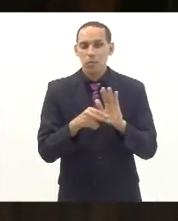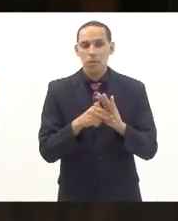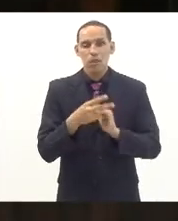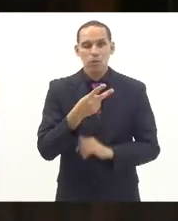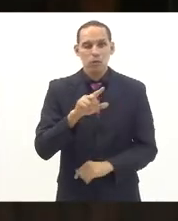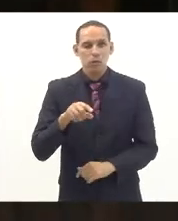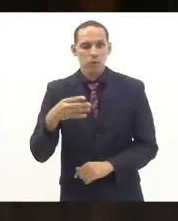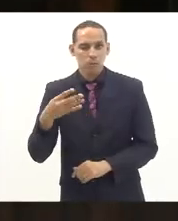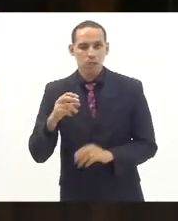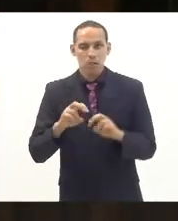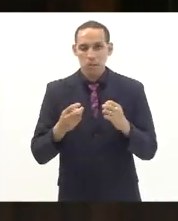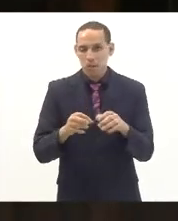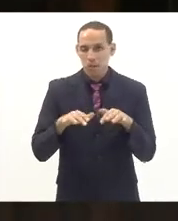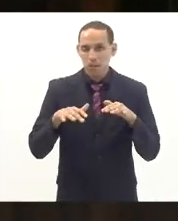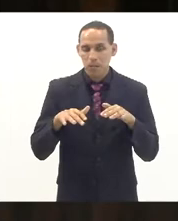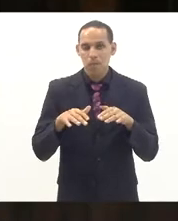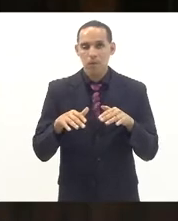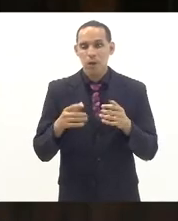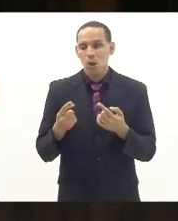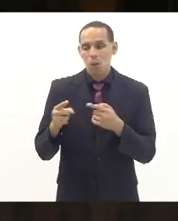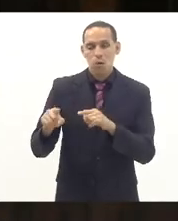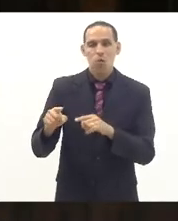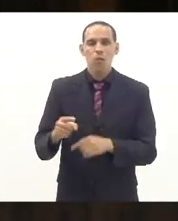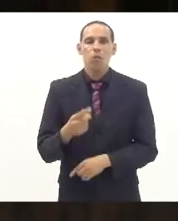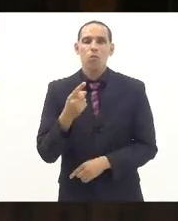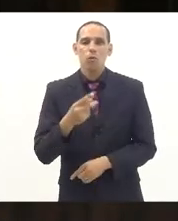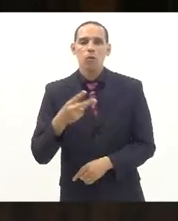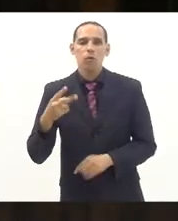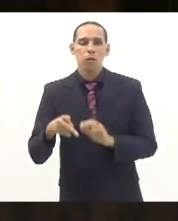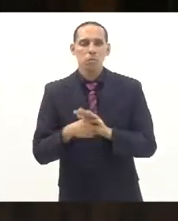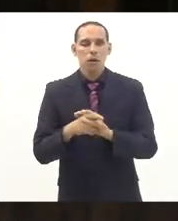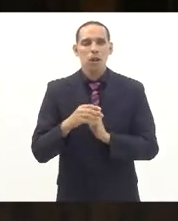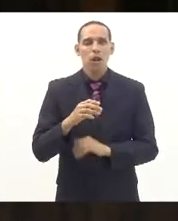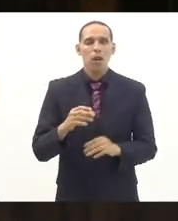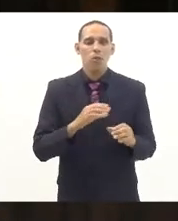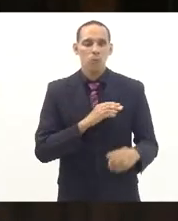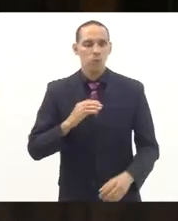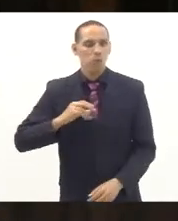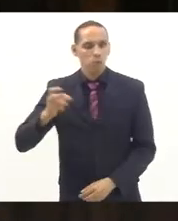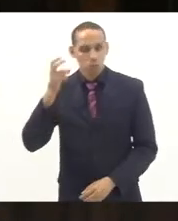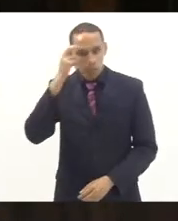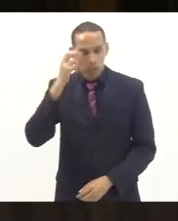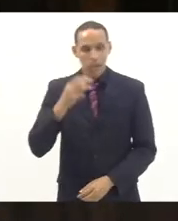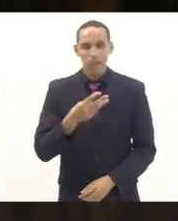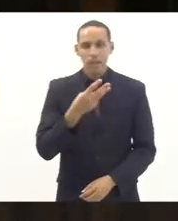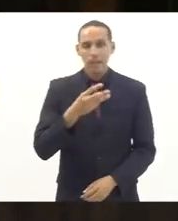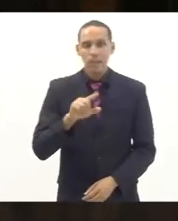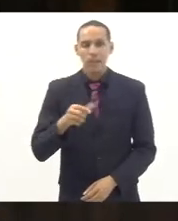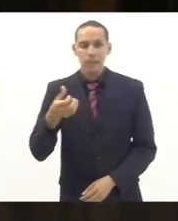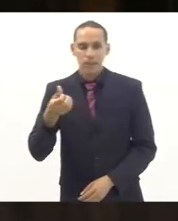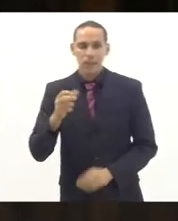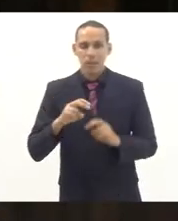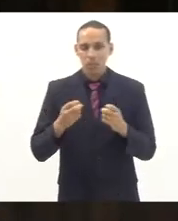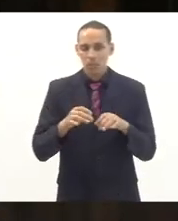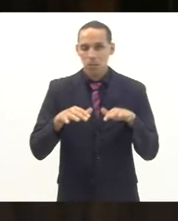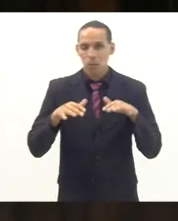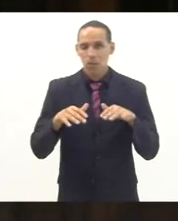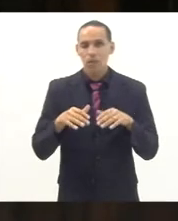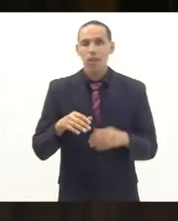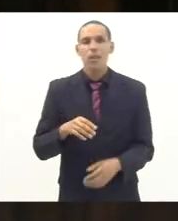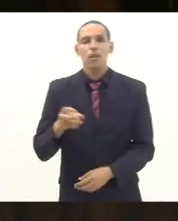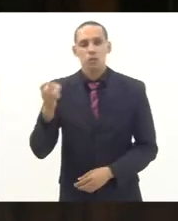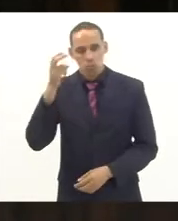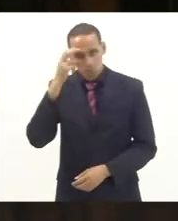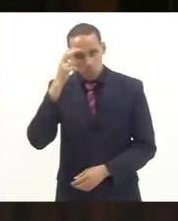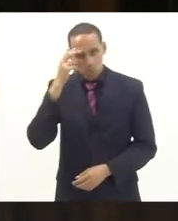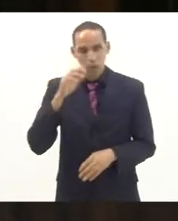24 de plenário contrário às emendas 1 e 2 da comissão de cultura e três e seis de plenário e de Cultura